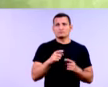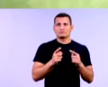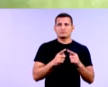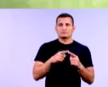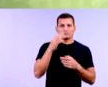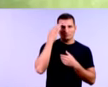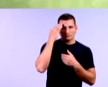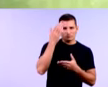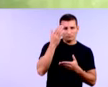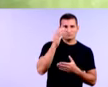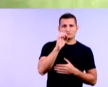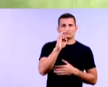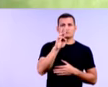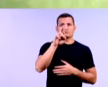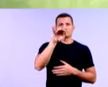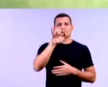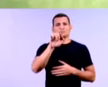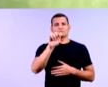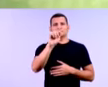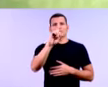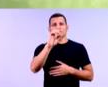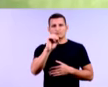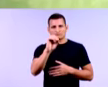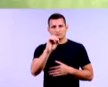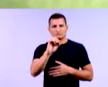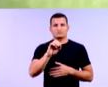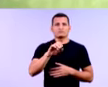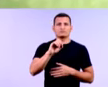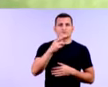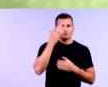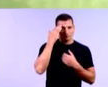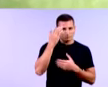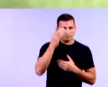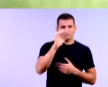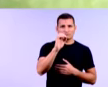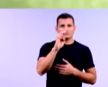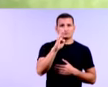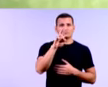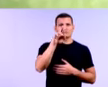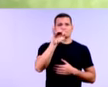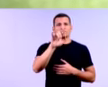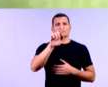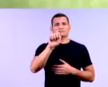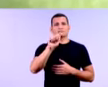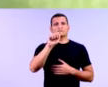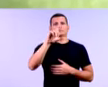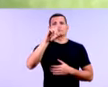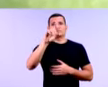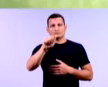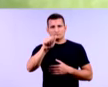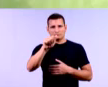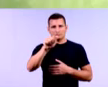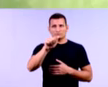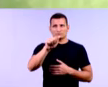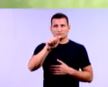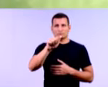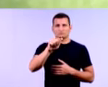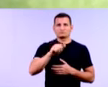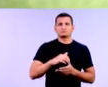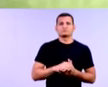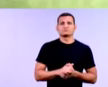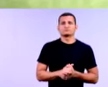a obrigada. Se eu digo obrigada, eu falo obrigada porque eu sou